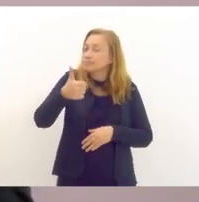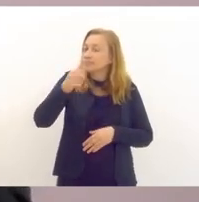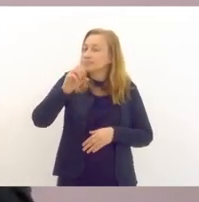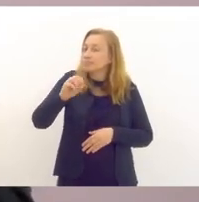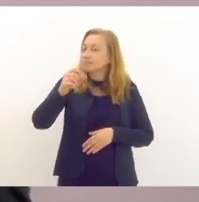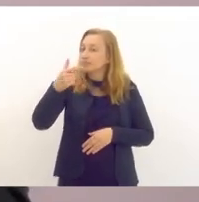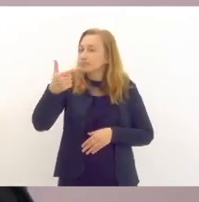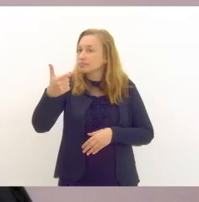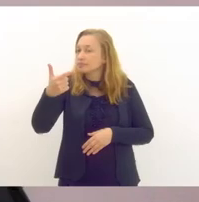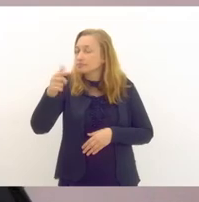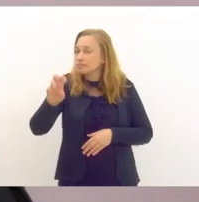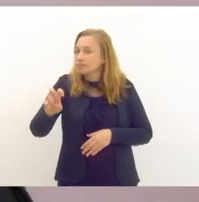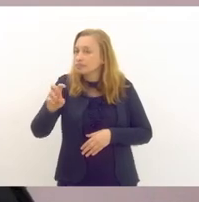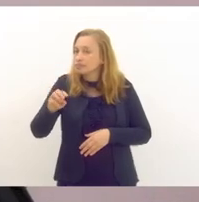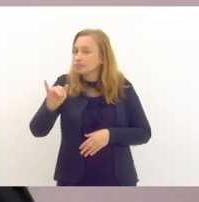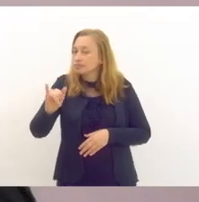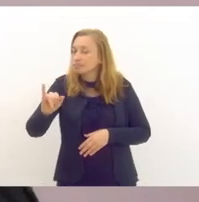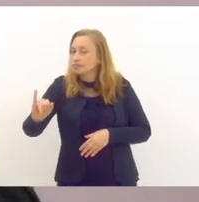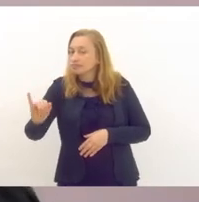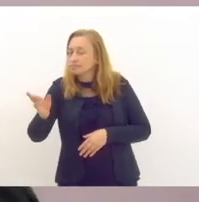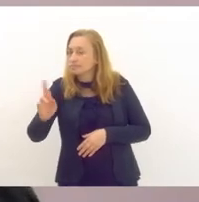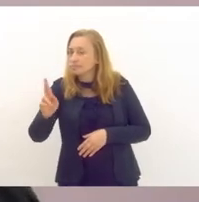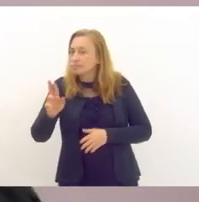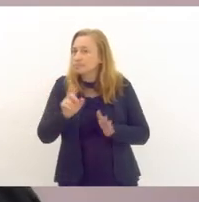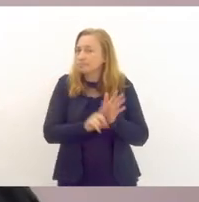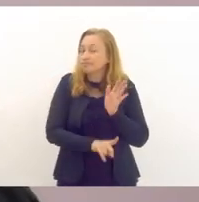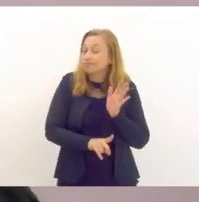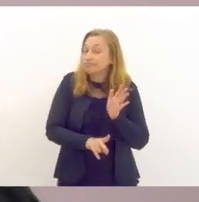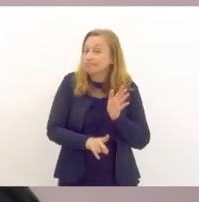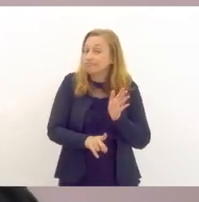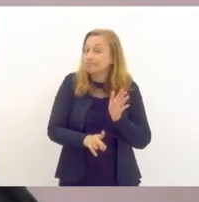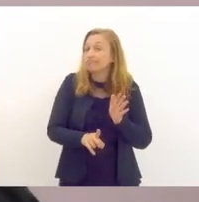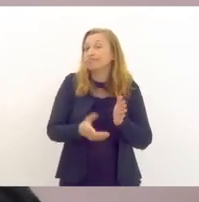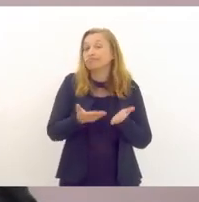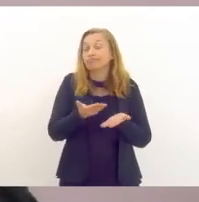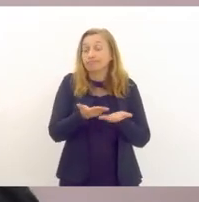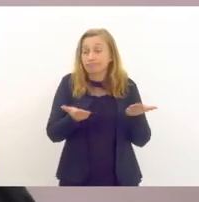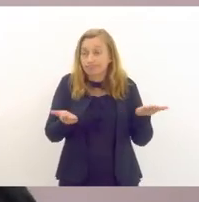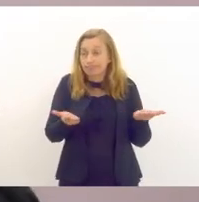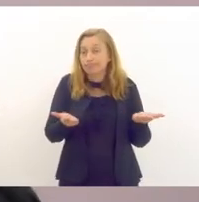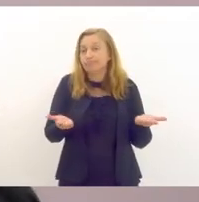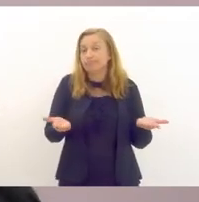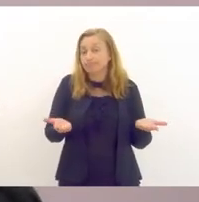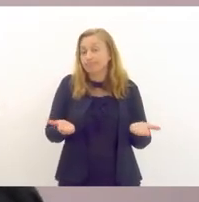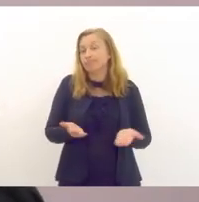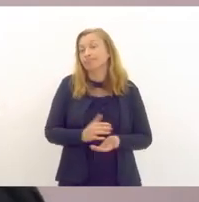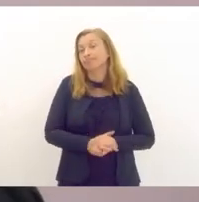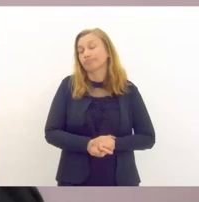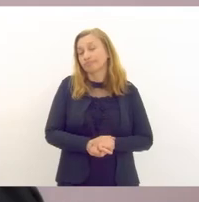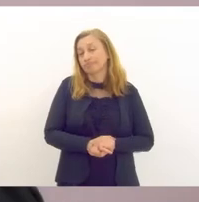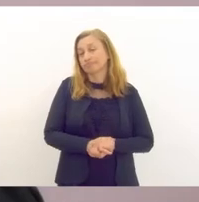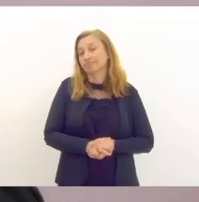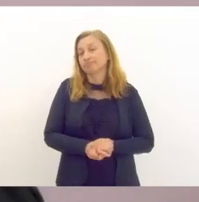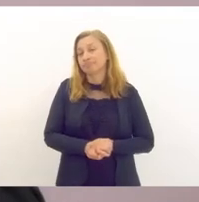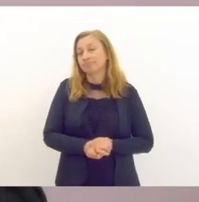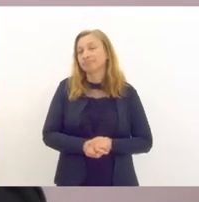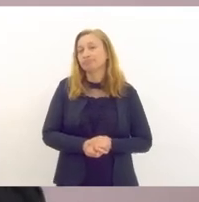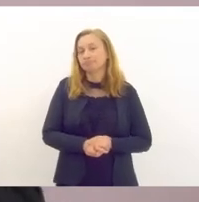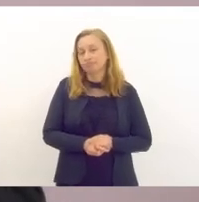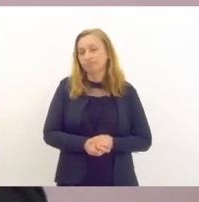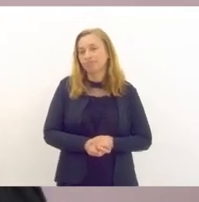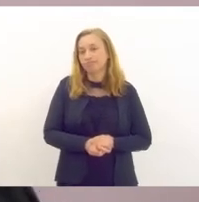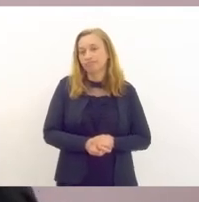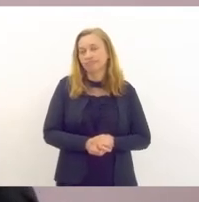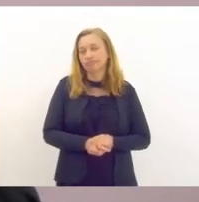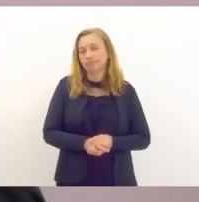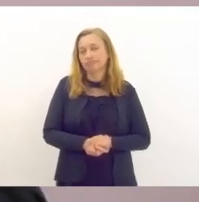bilhões de reais com essa redução que foi uma quebra de pacto federativo o que